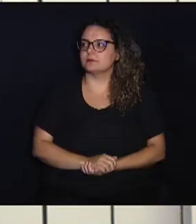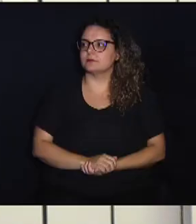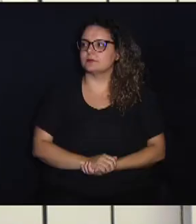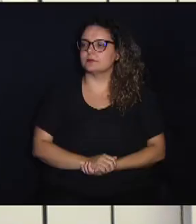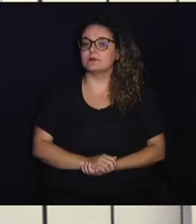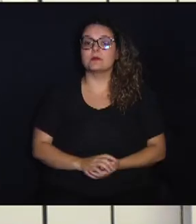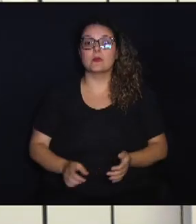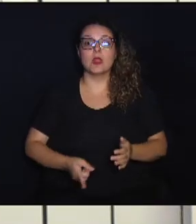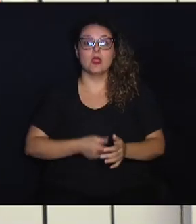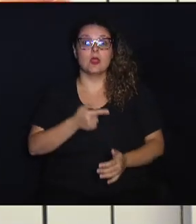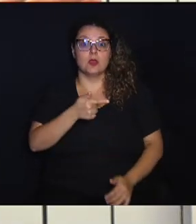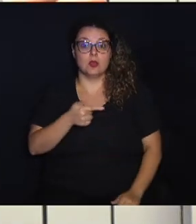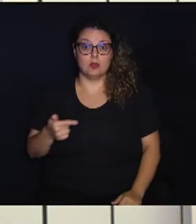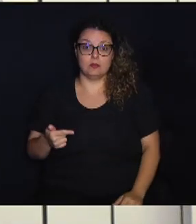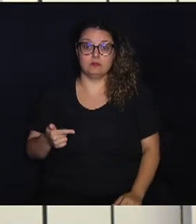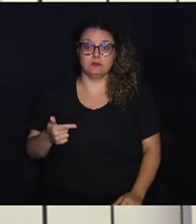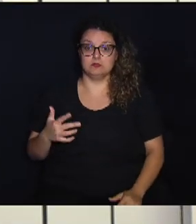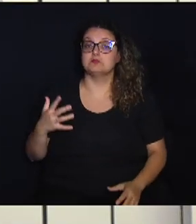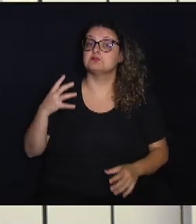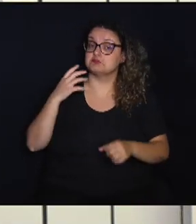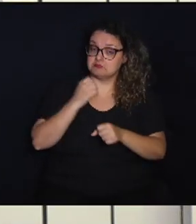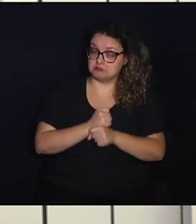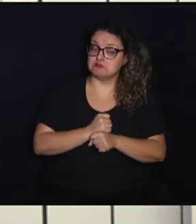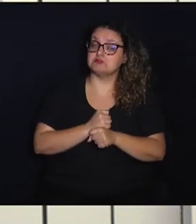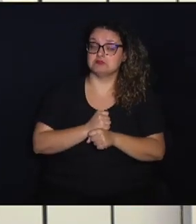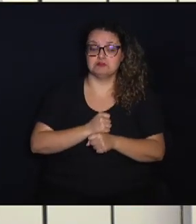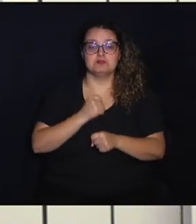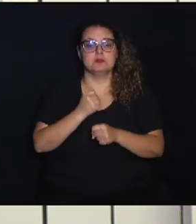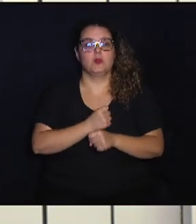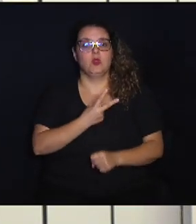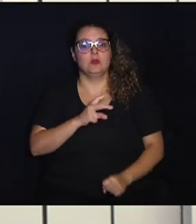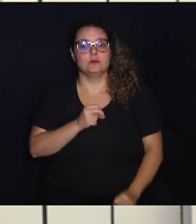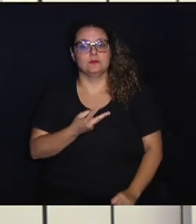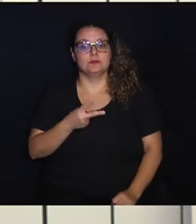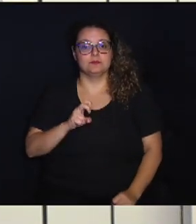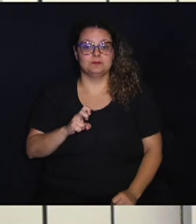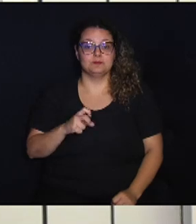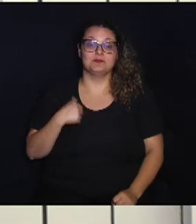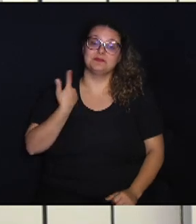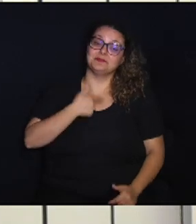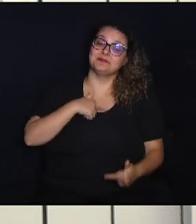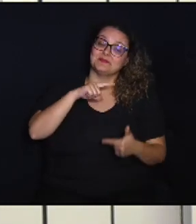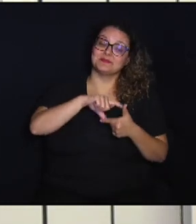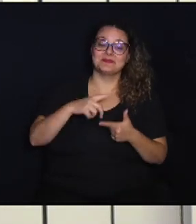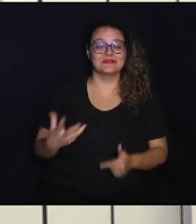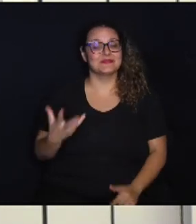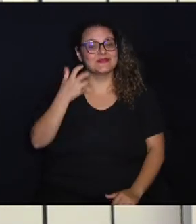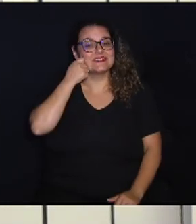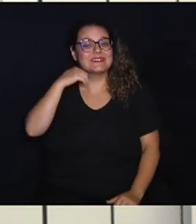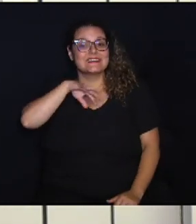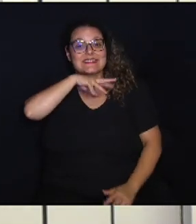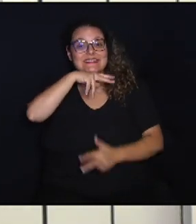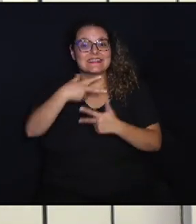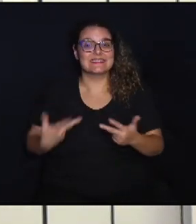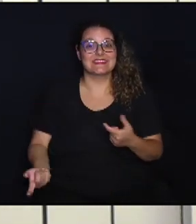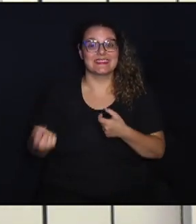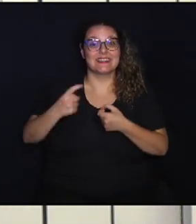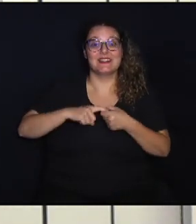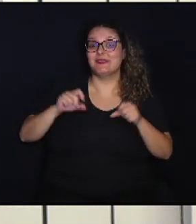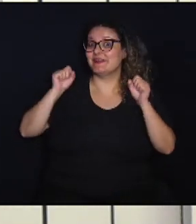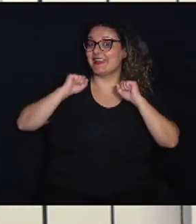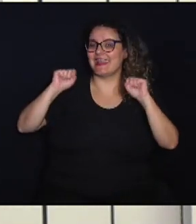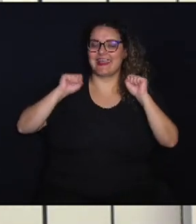Primeira semana completa do ano de 2025 e o nosso quadro Adote um Bichinho já volta